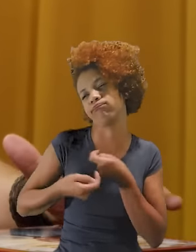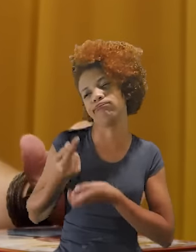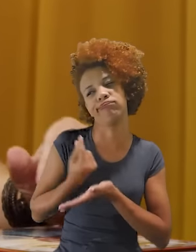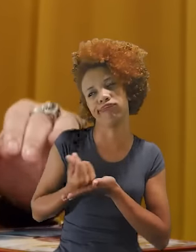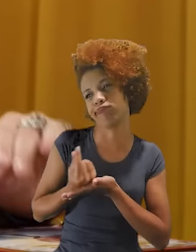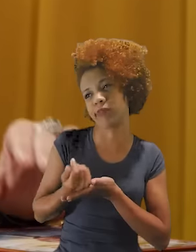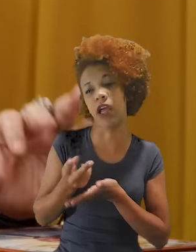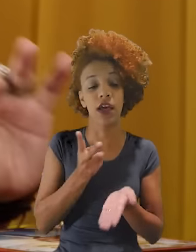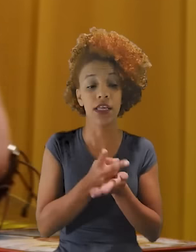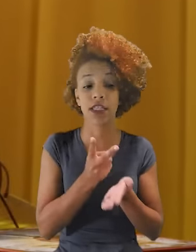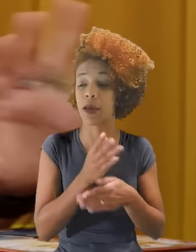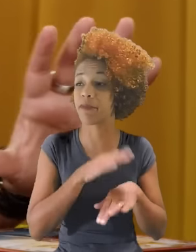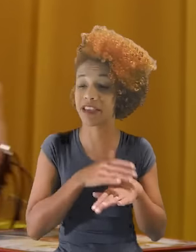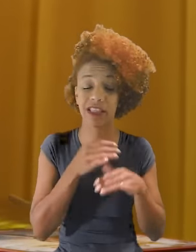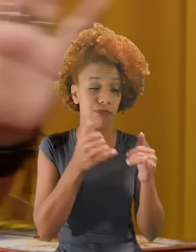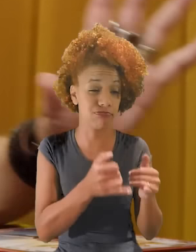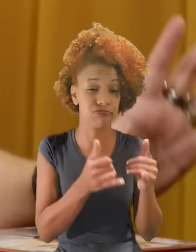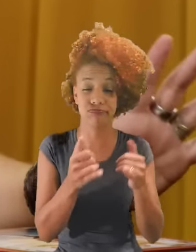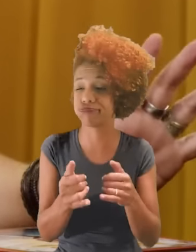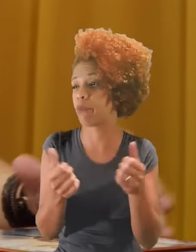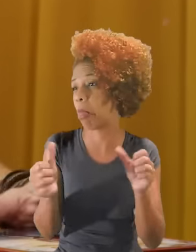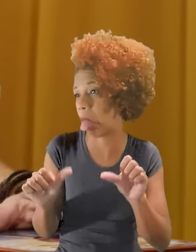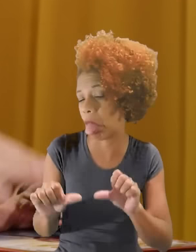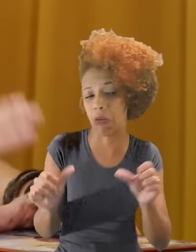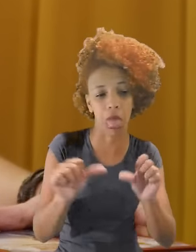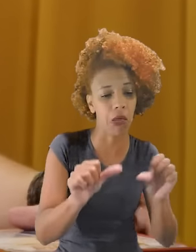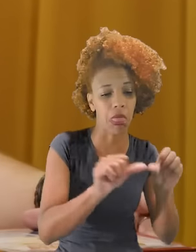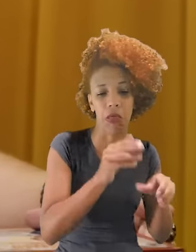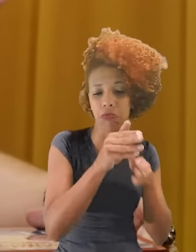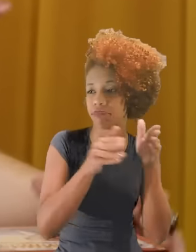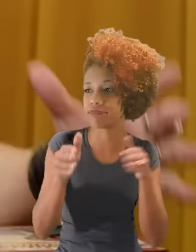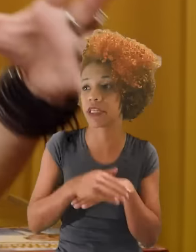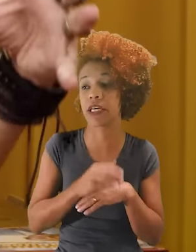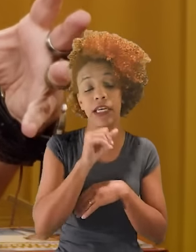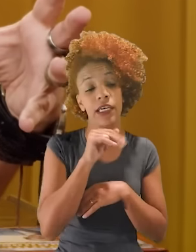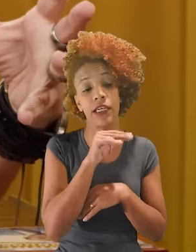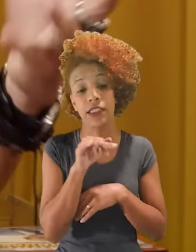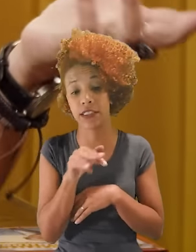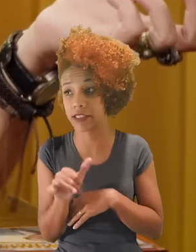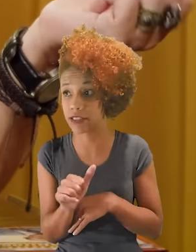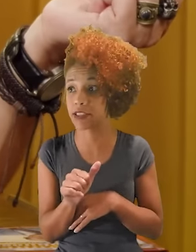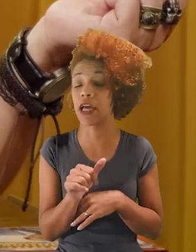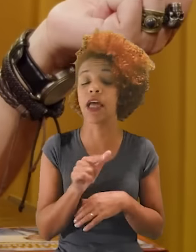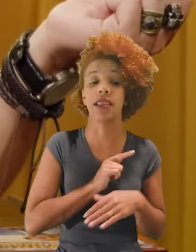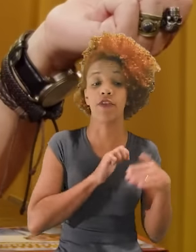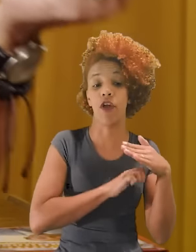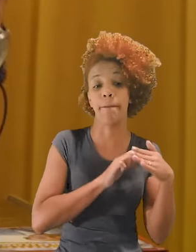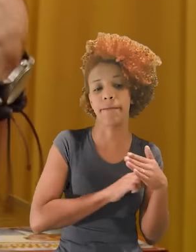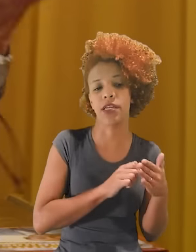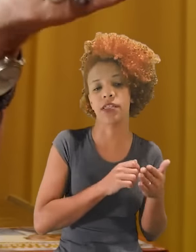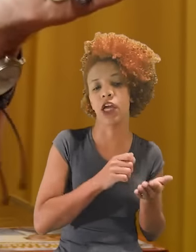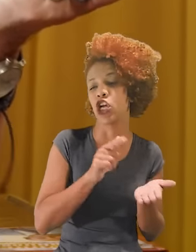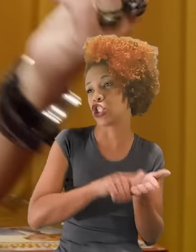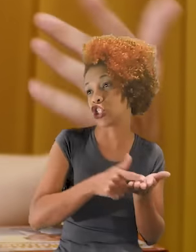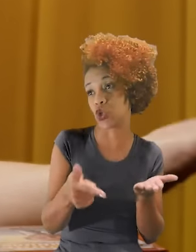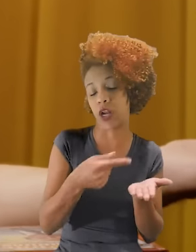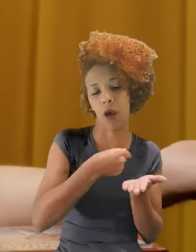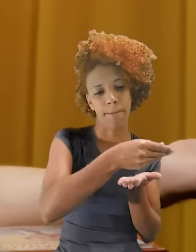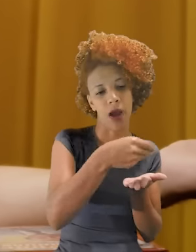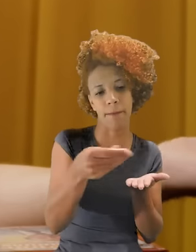assim, sempre fazia cagada, onde ele ia não dava certo. Aí eles foram para Kansas, o pai dele comprou uma distribuição de jornal. E o Walt Disney,